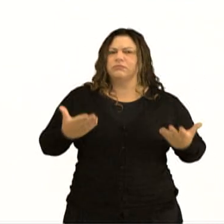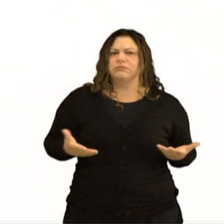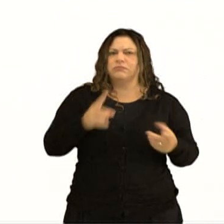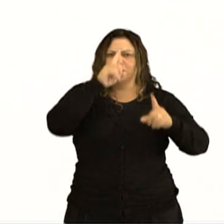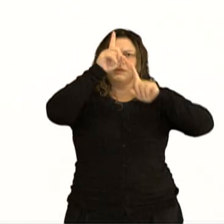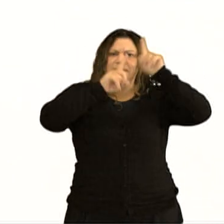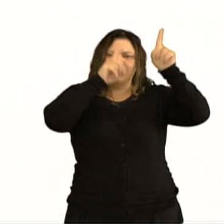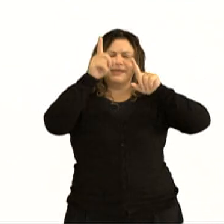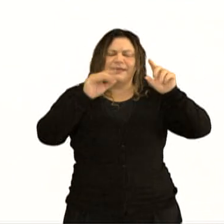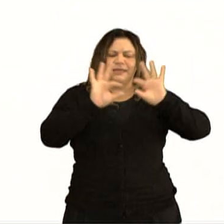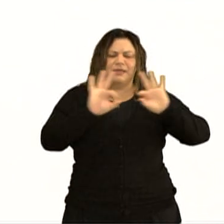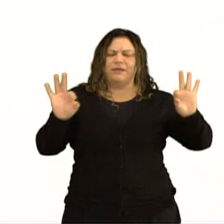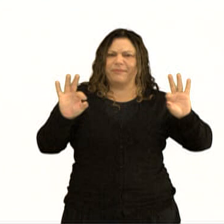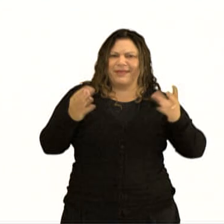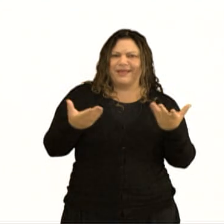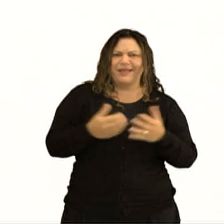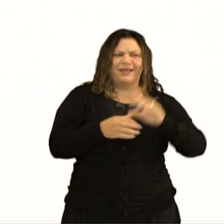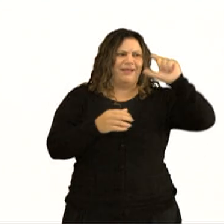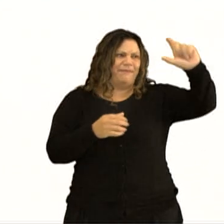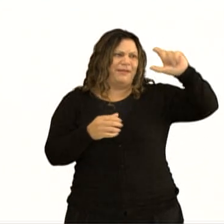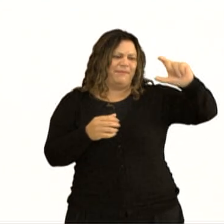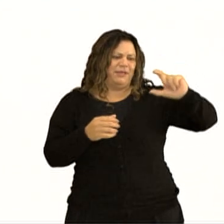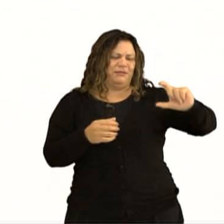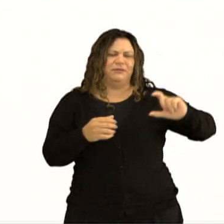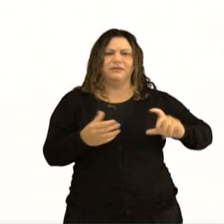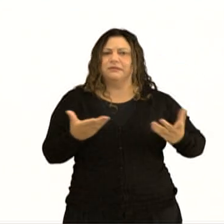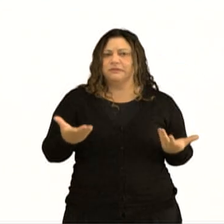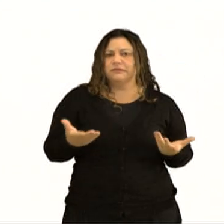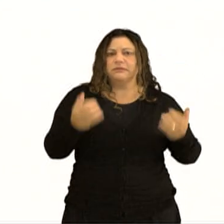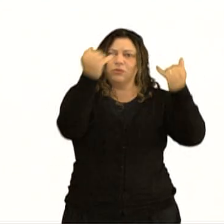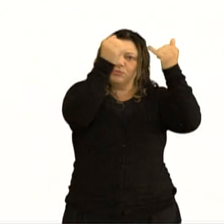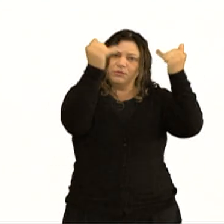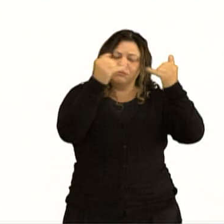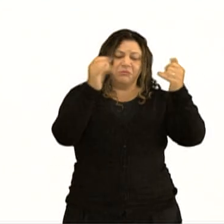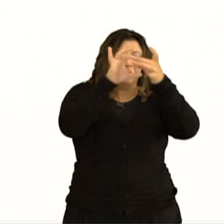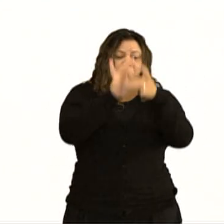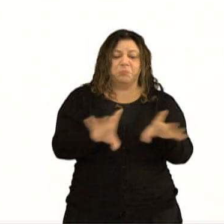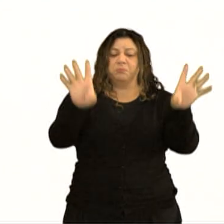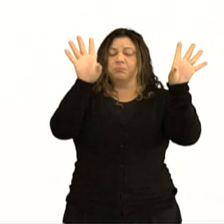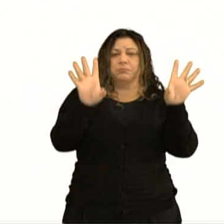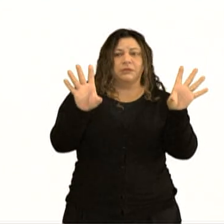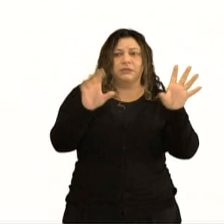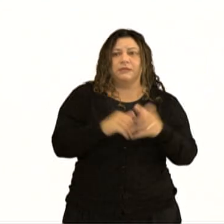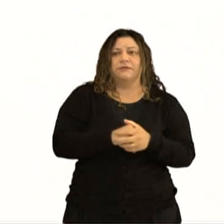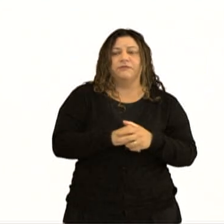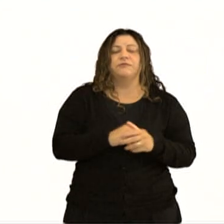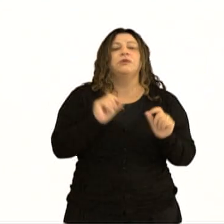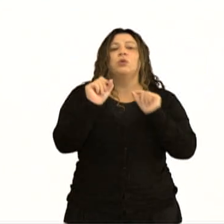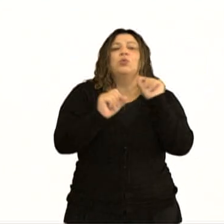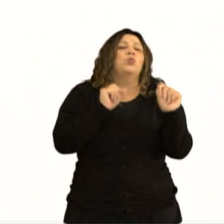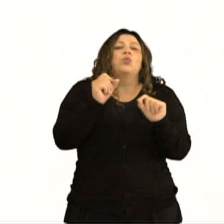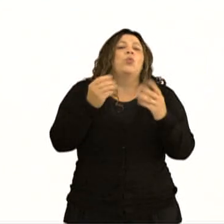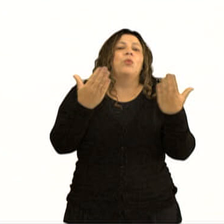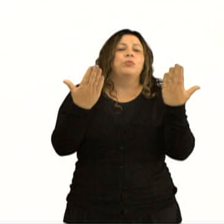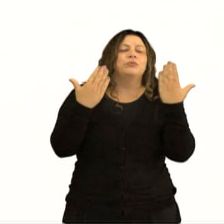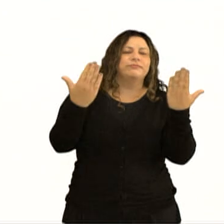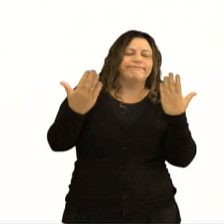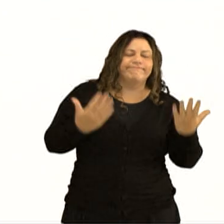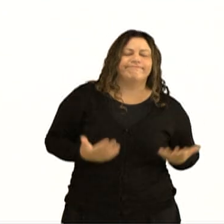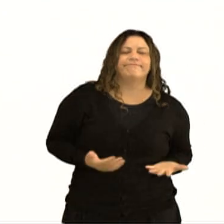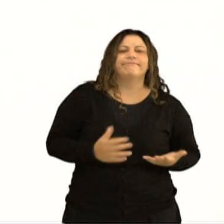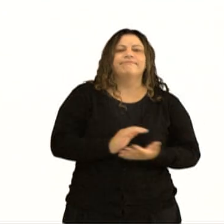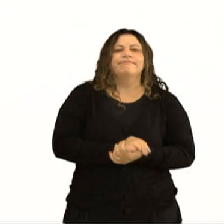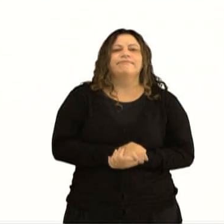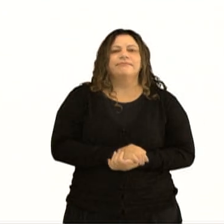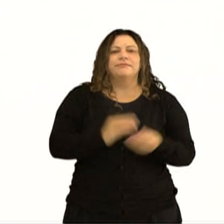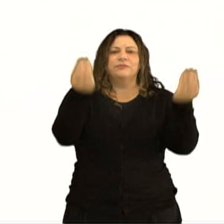uma métrica, algumas estrofes, ou então versos livres e uma única estrofe? Como você vai compor o seu poema?